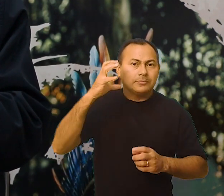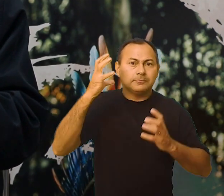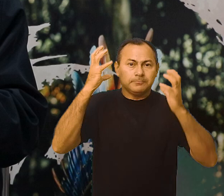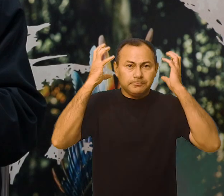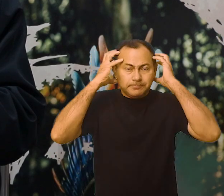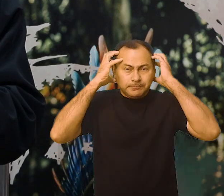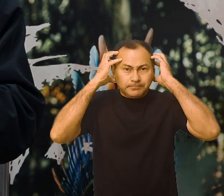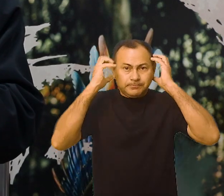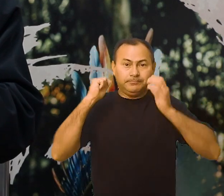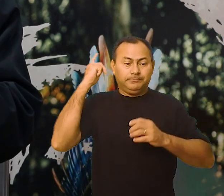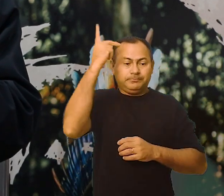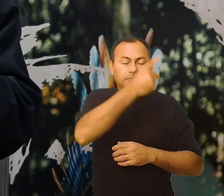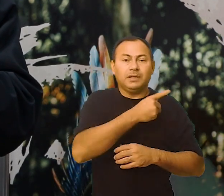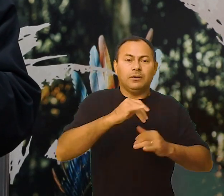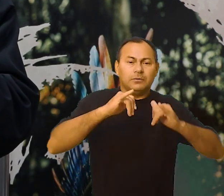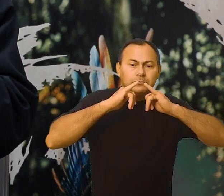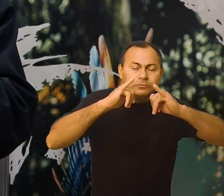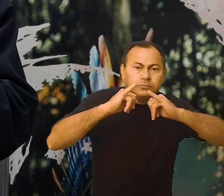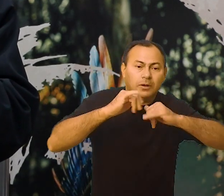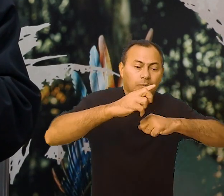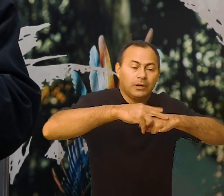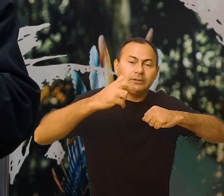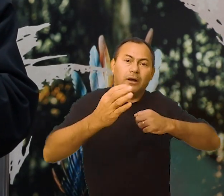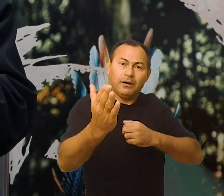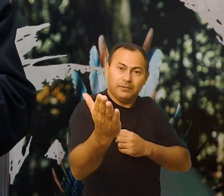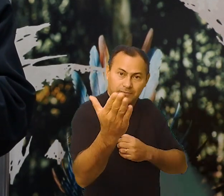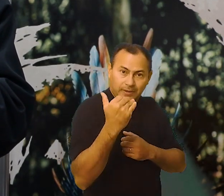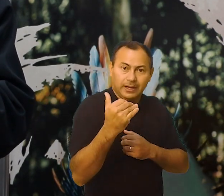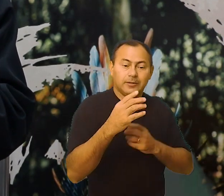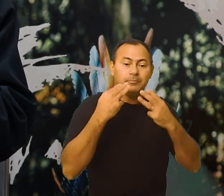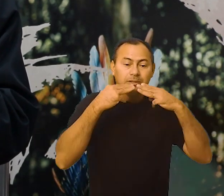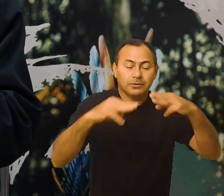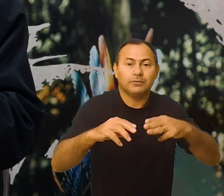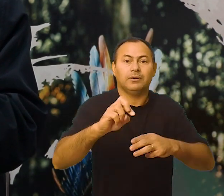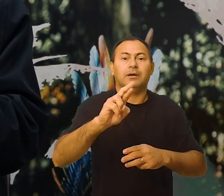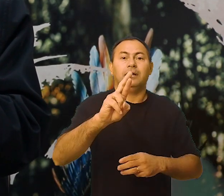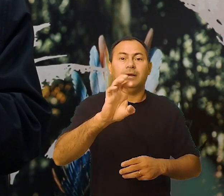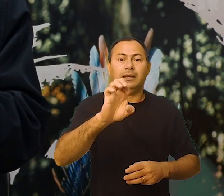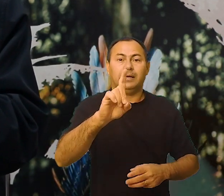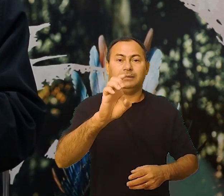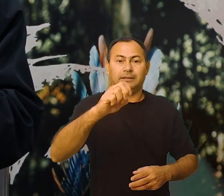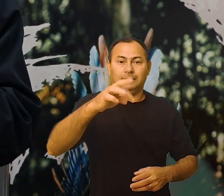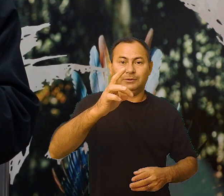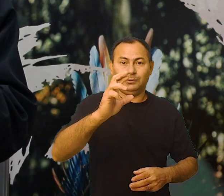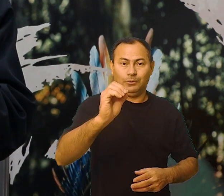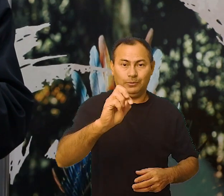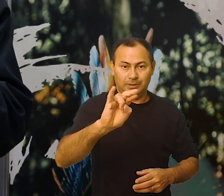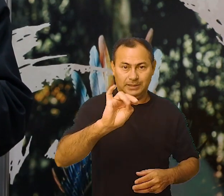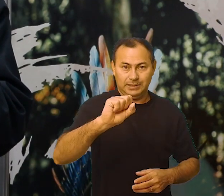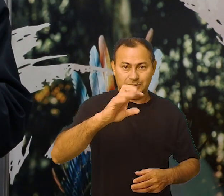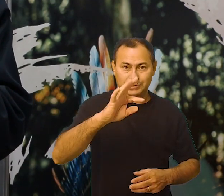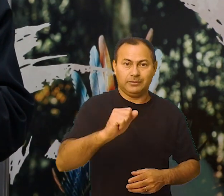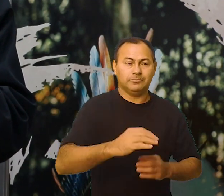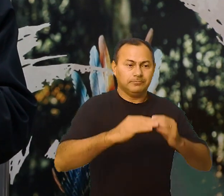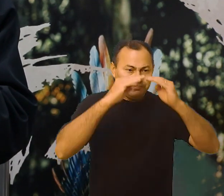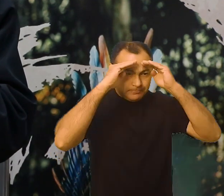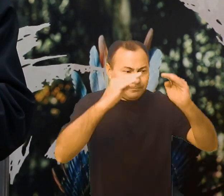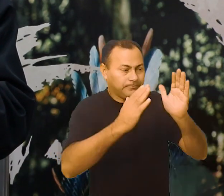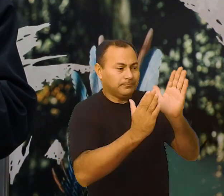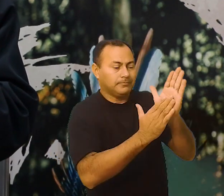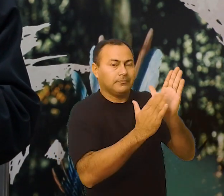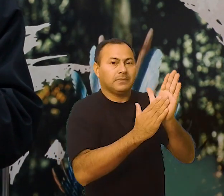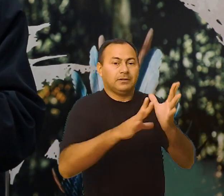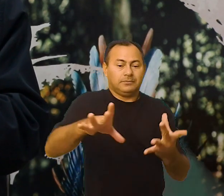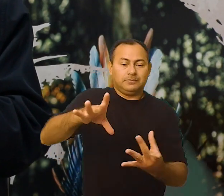Aparecida, teve um anúncio vocacional, venha ser missionário redentorista, seguindo a